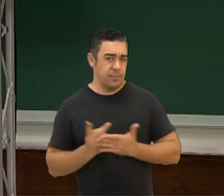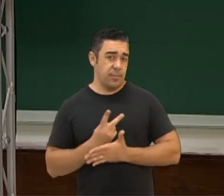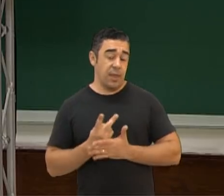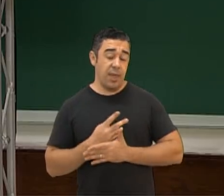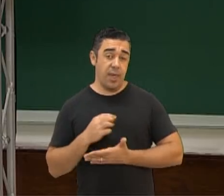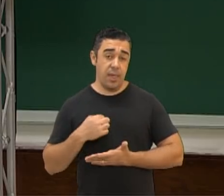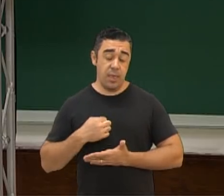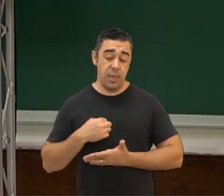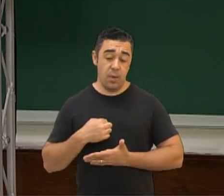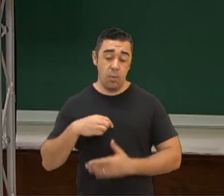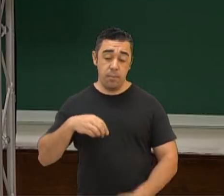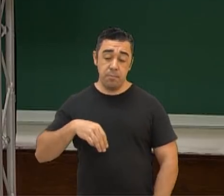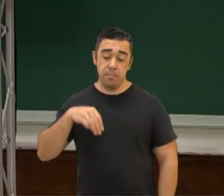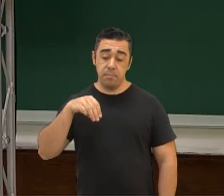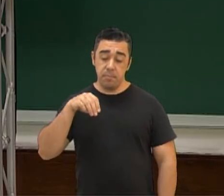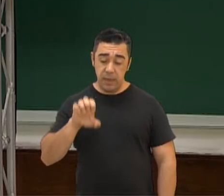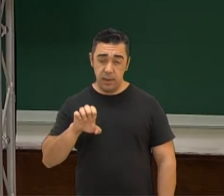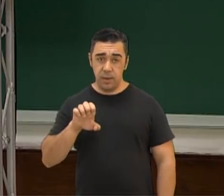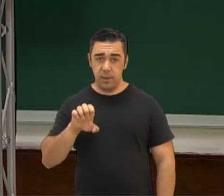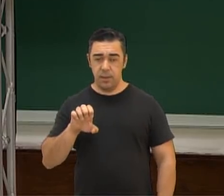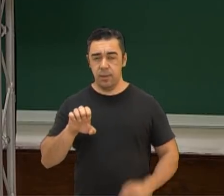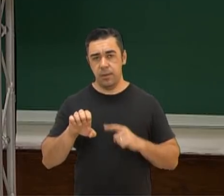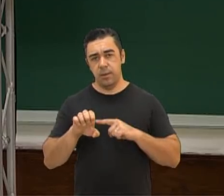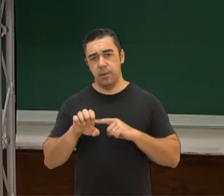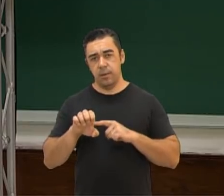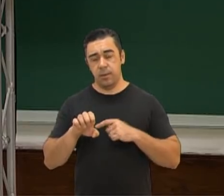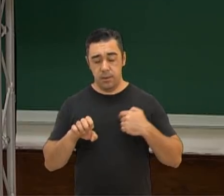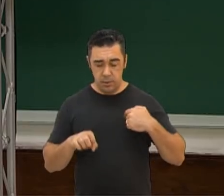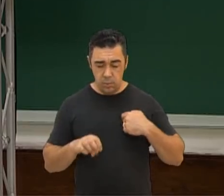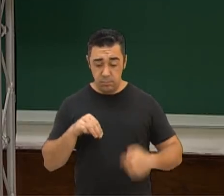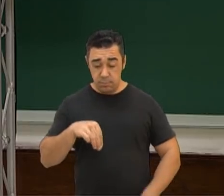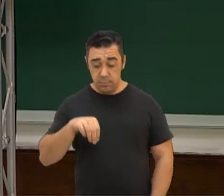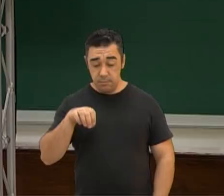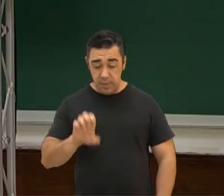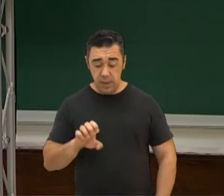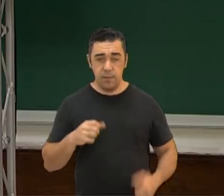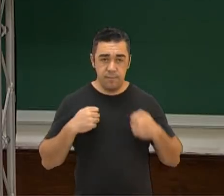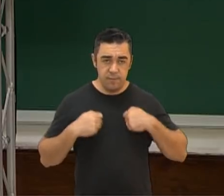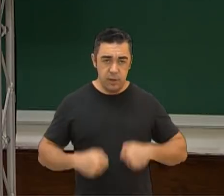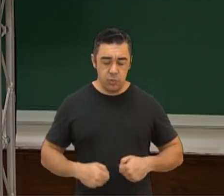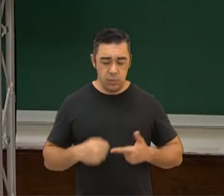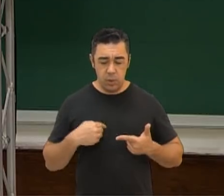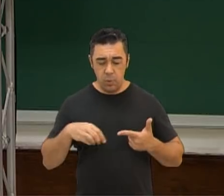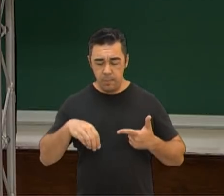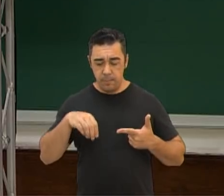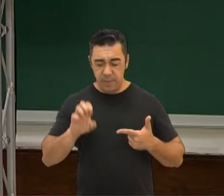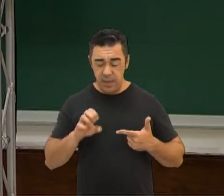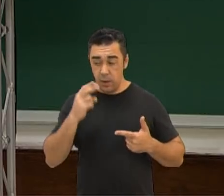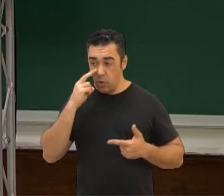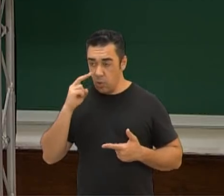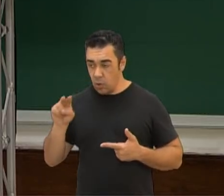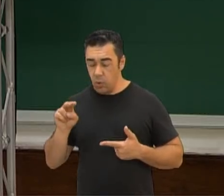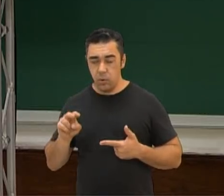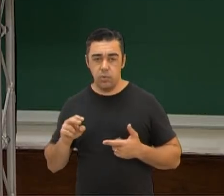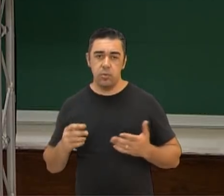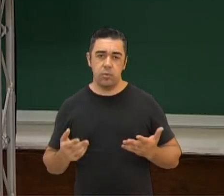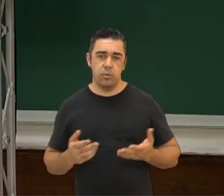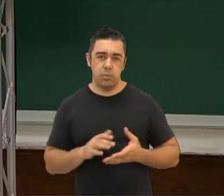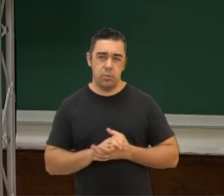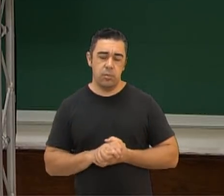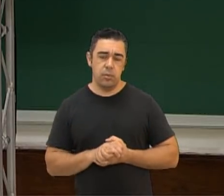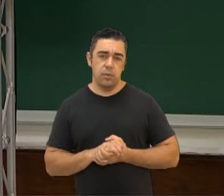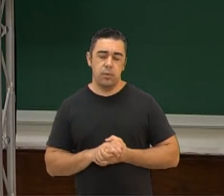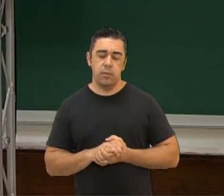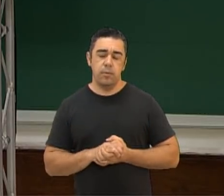gramatical, equivocada essa frase. Por quê? Porque o correspondente a eu é me, então é eu me olho, eu me visto, certo?